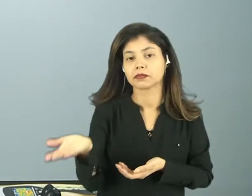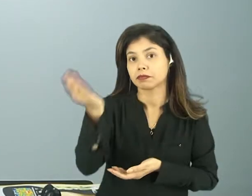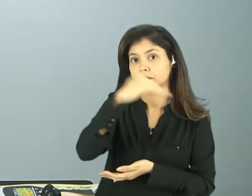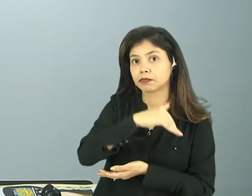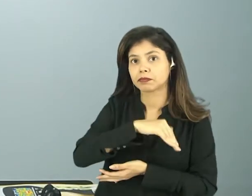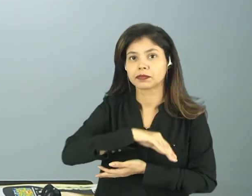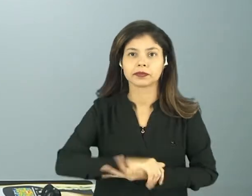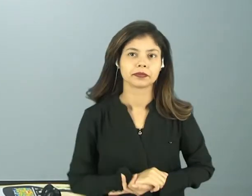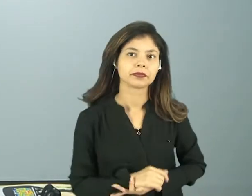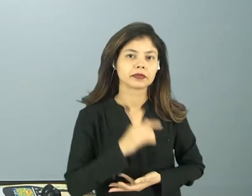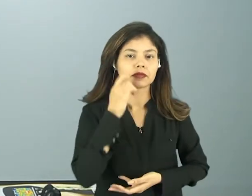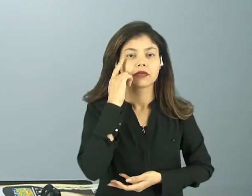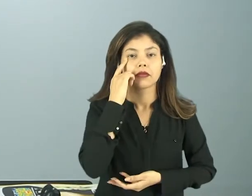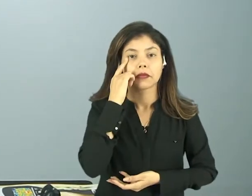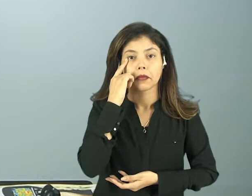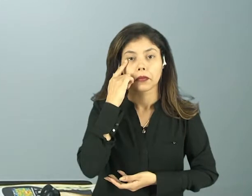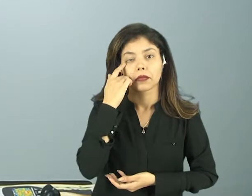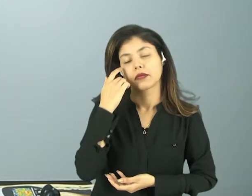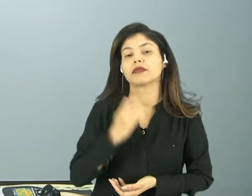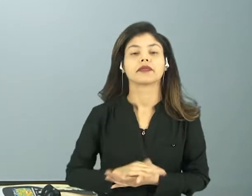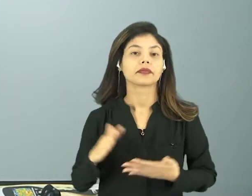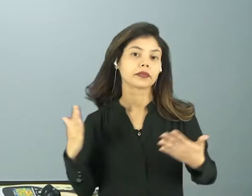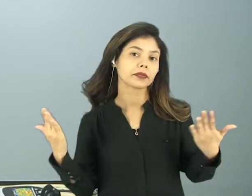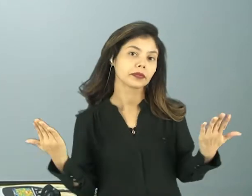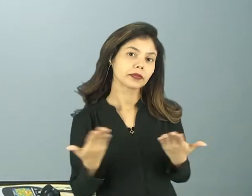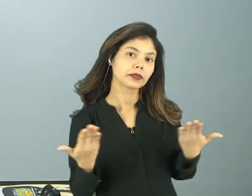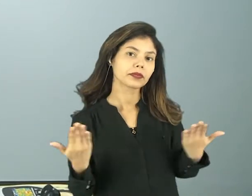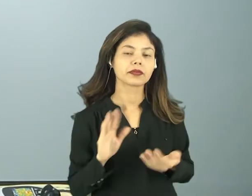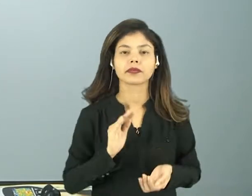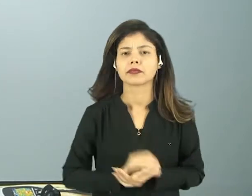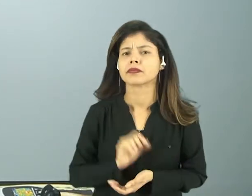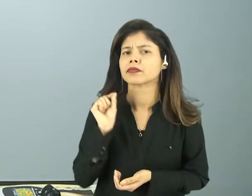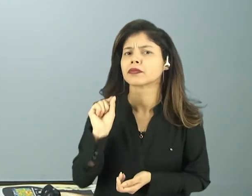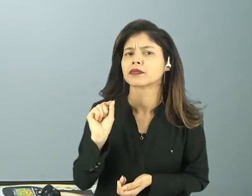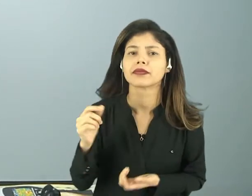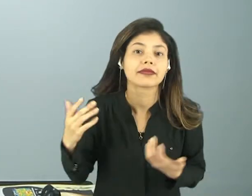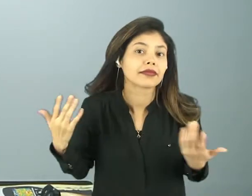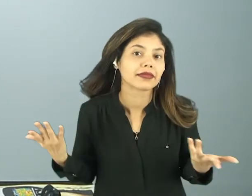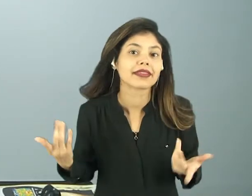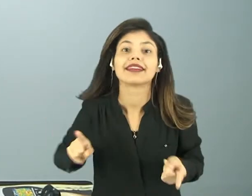vamos lá. Agora chegou a hora dos